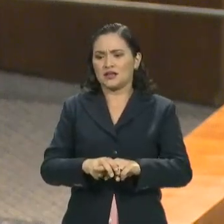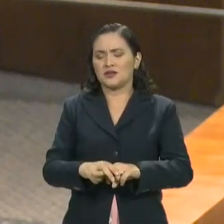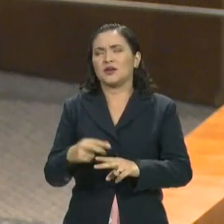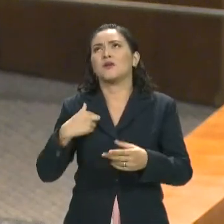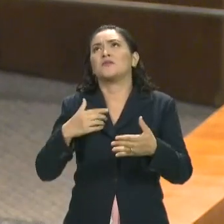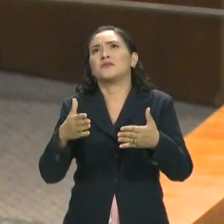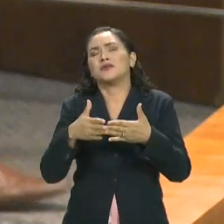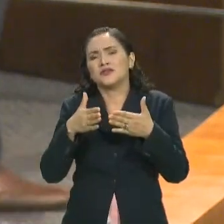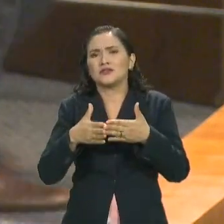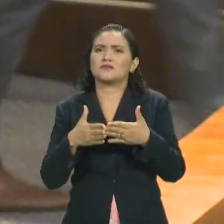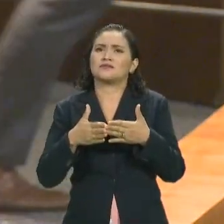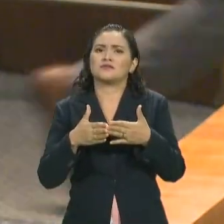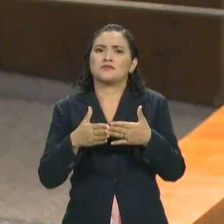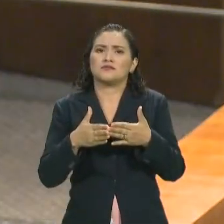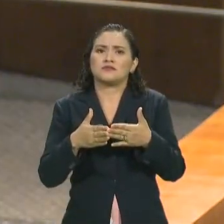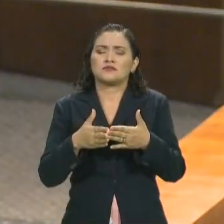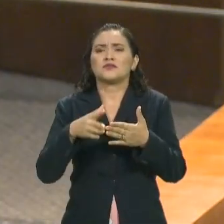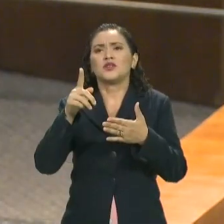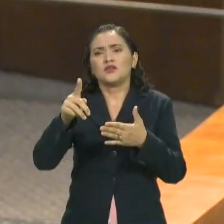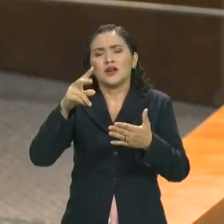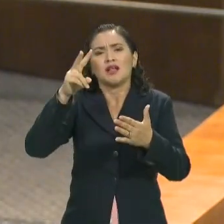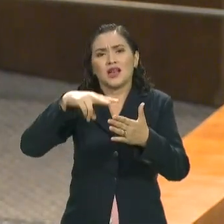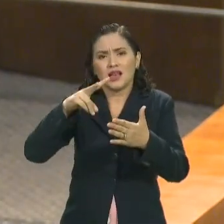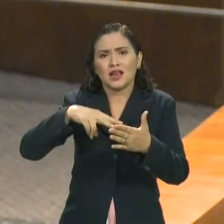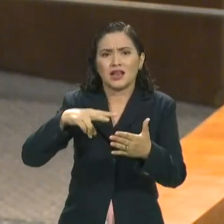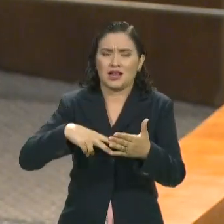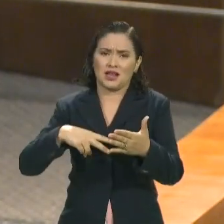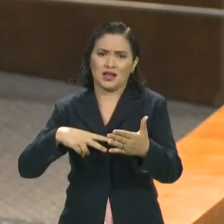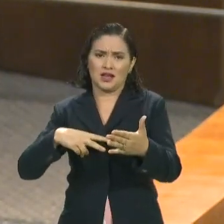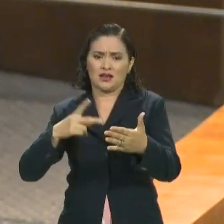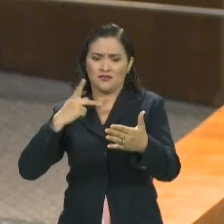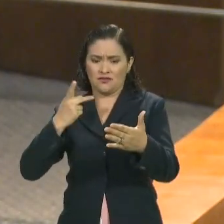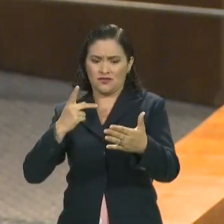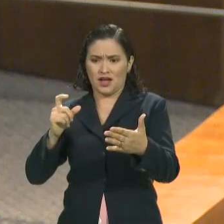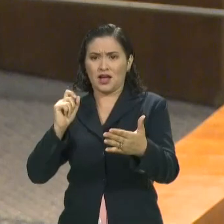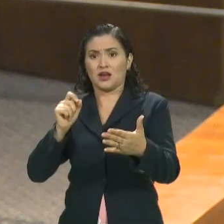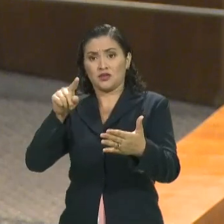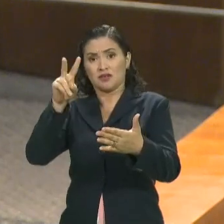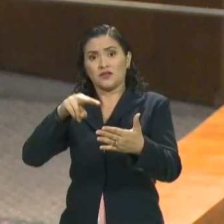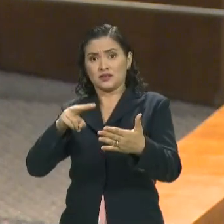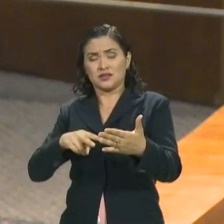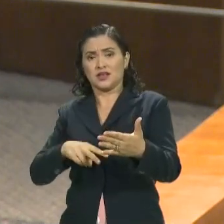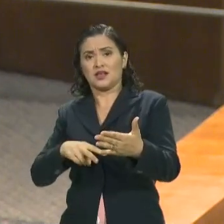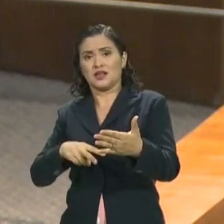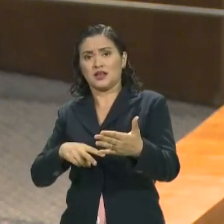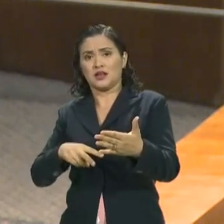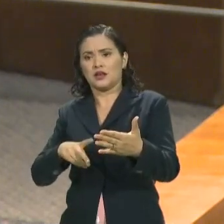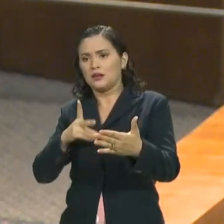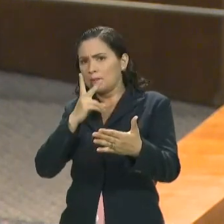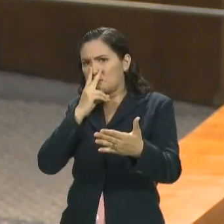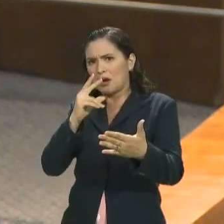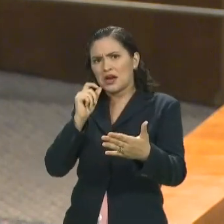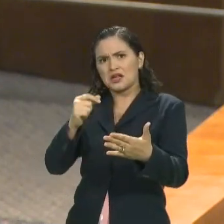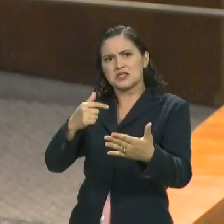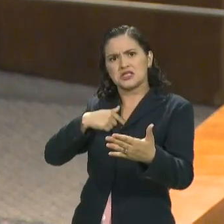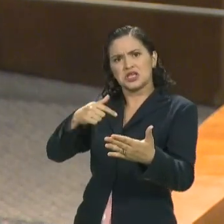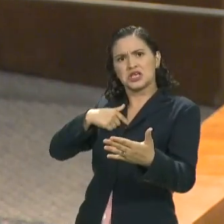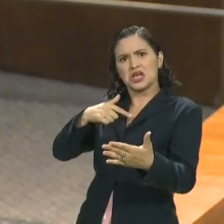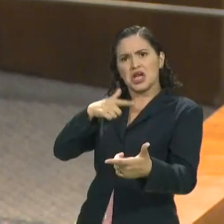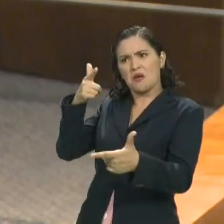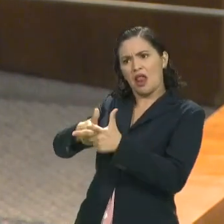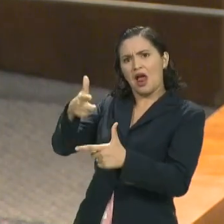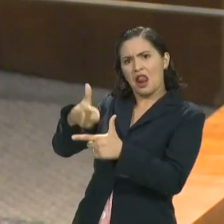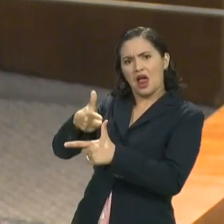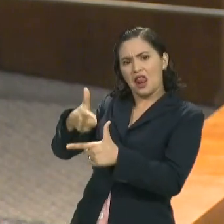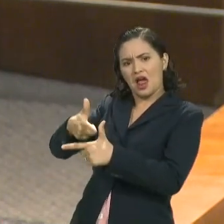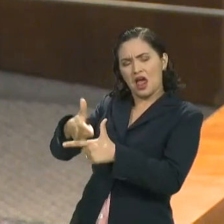senhor relator, diga o que você relatou. E parecia uma ofensa. Eu apenas queria saber qual